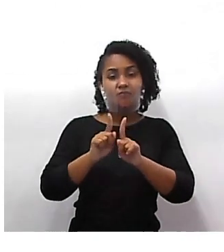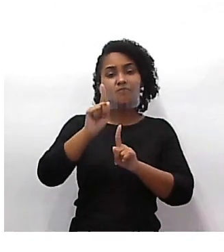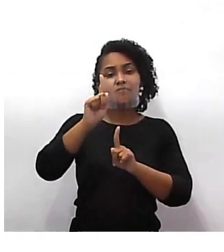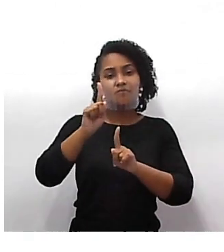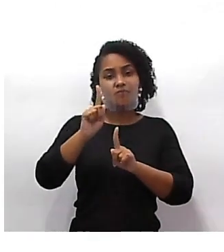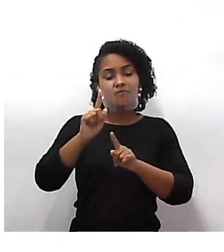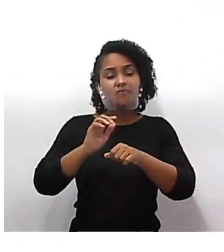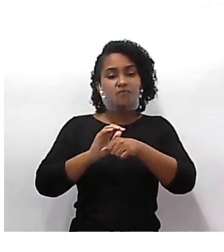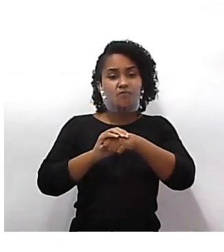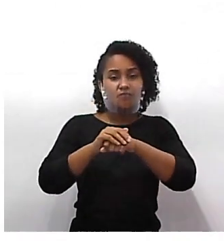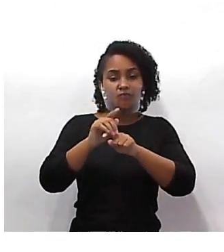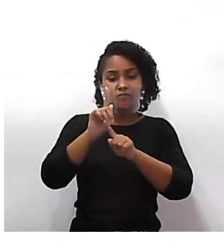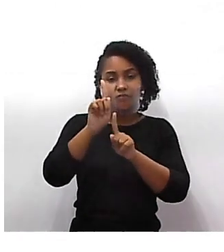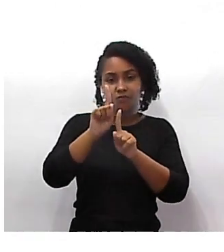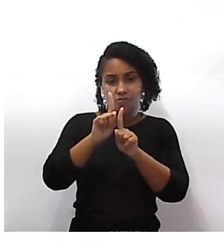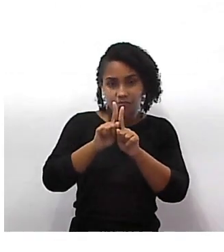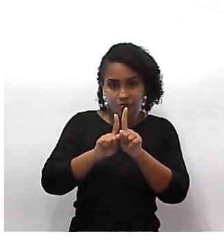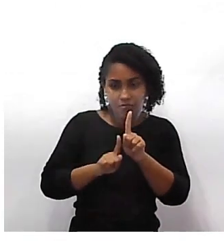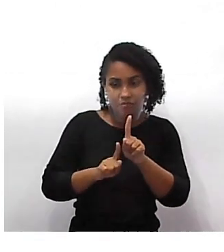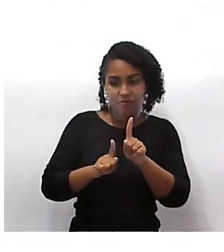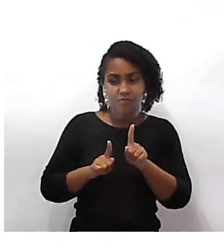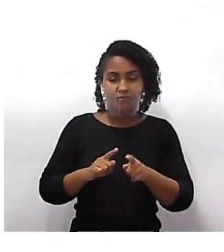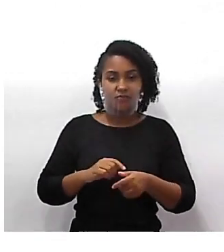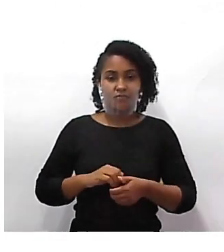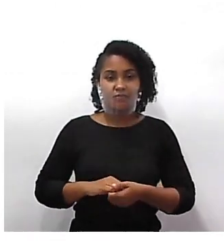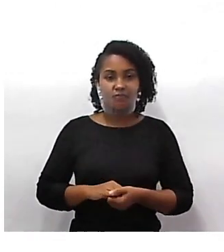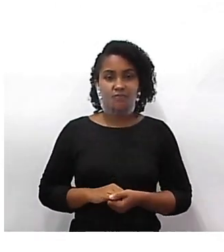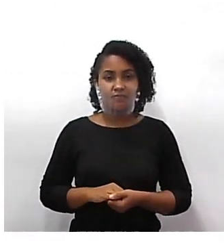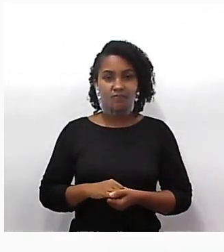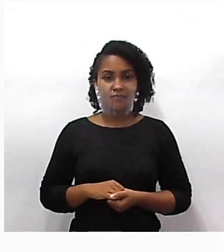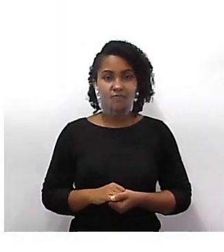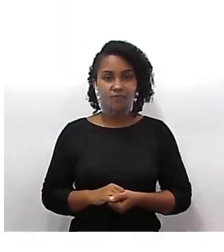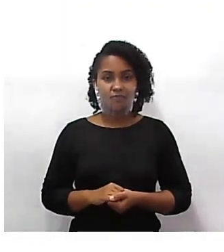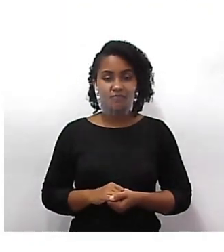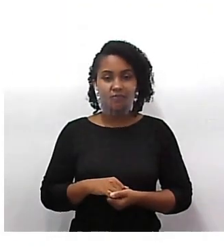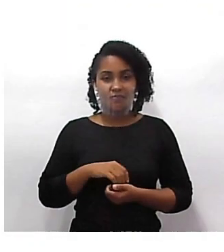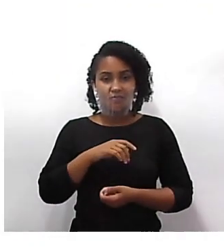durante a noite, essa temperatura tende a ser mais resfriada.